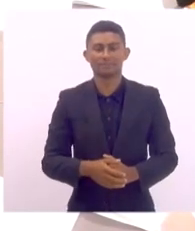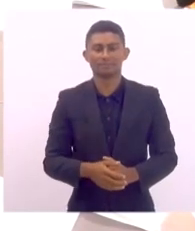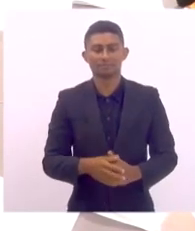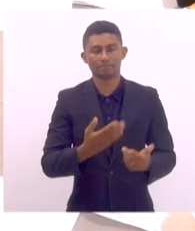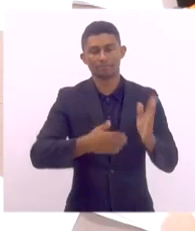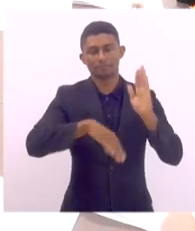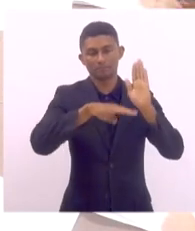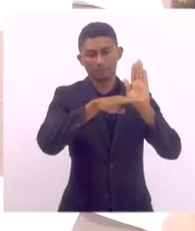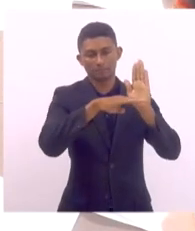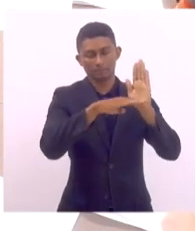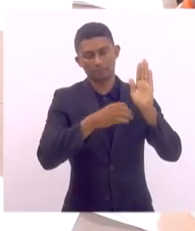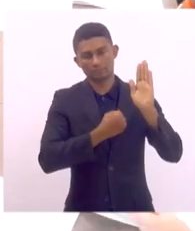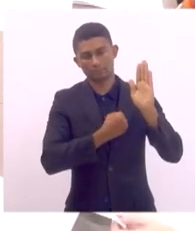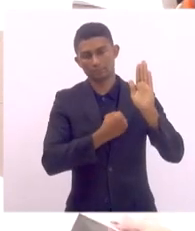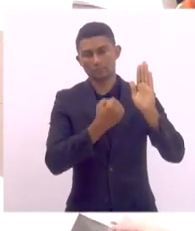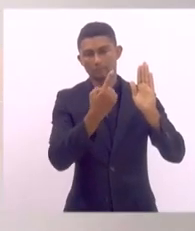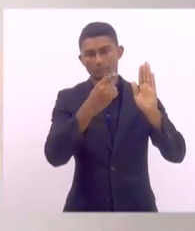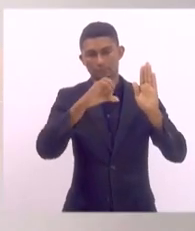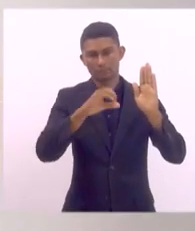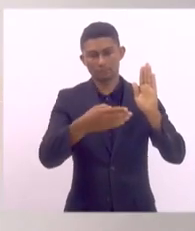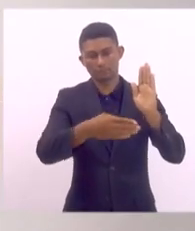19º.